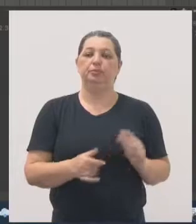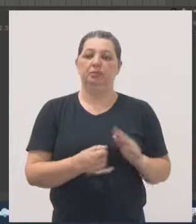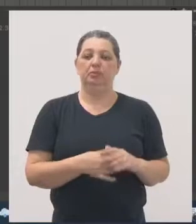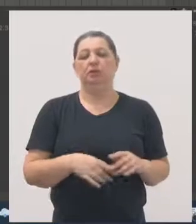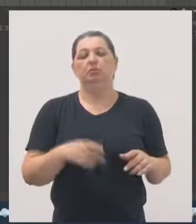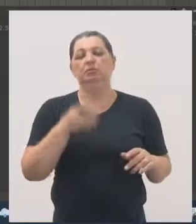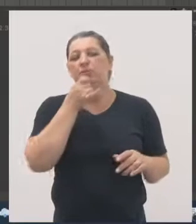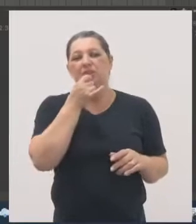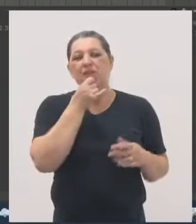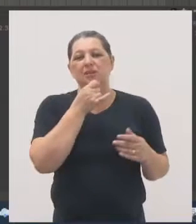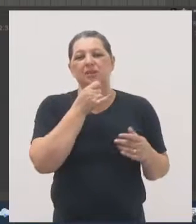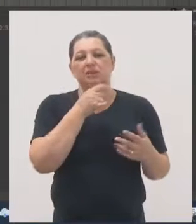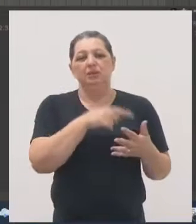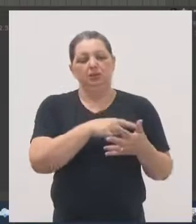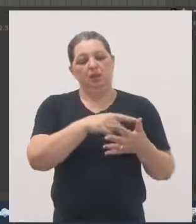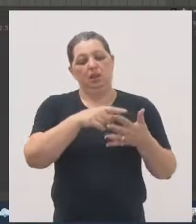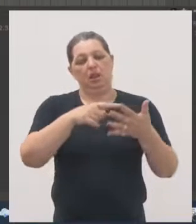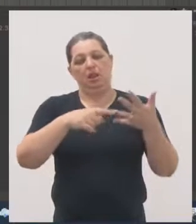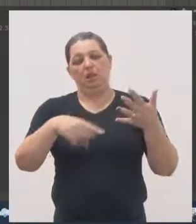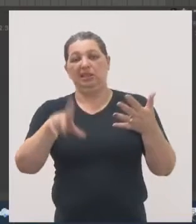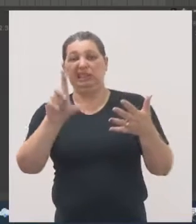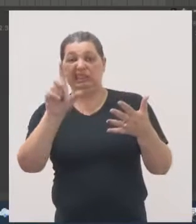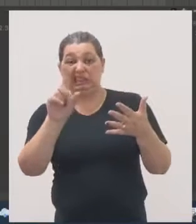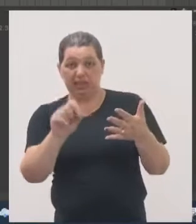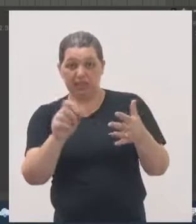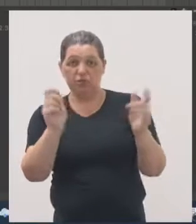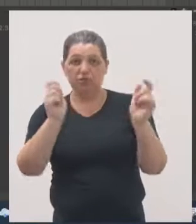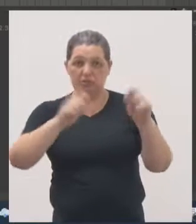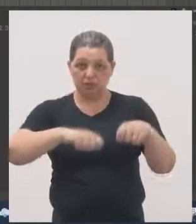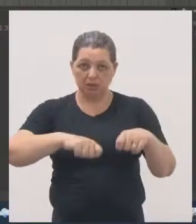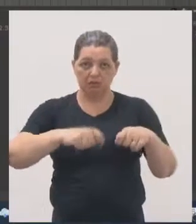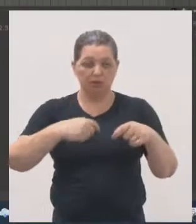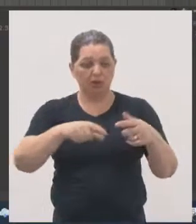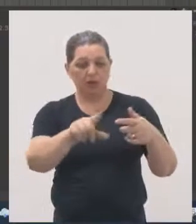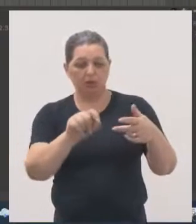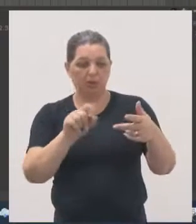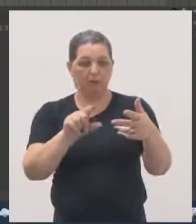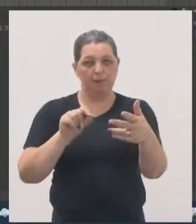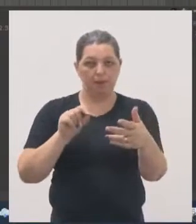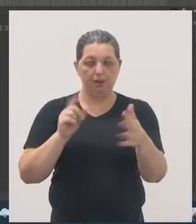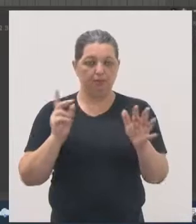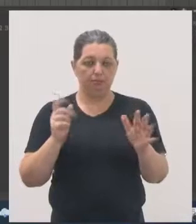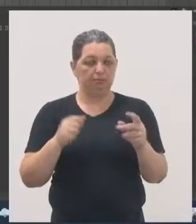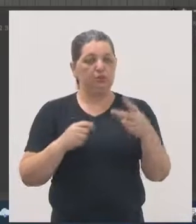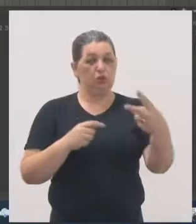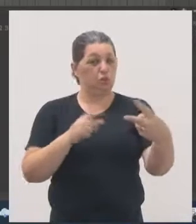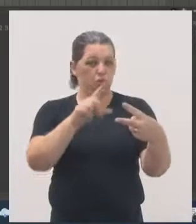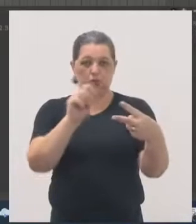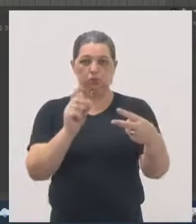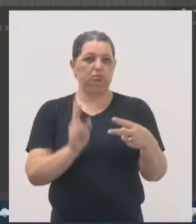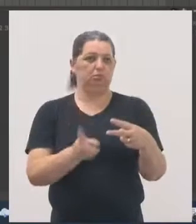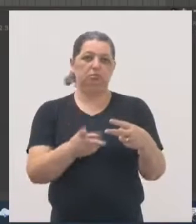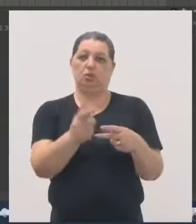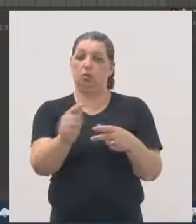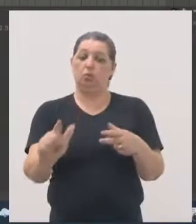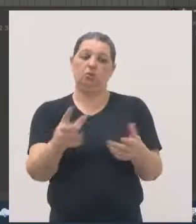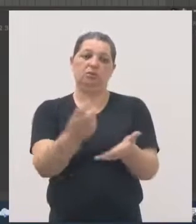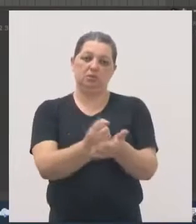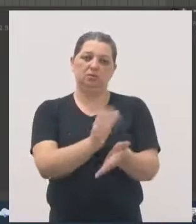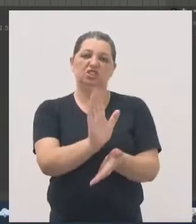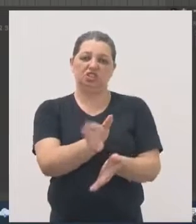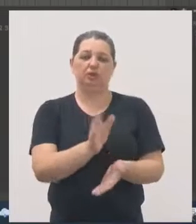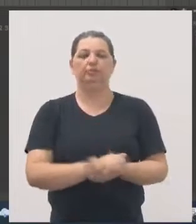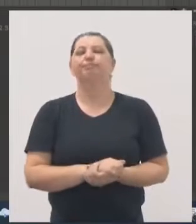10 possibilidades. Ah, agora eu quero essa e essa. Então, eu seleciono só aquelas duas e mantenho as outras salvas. Mantenho as